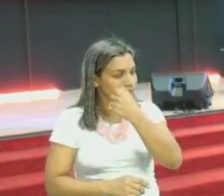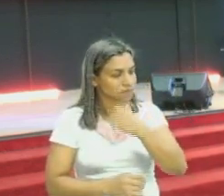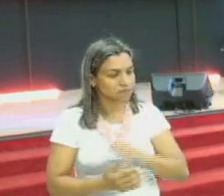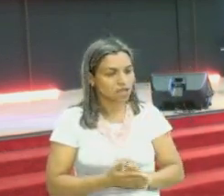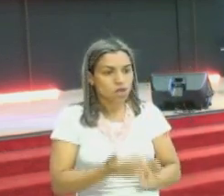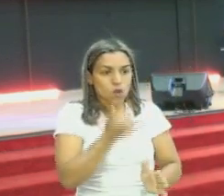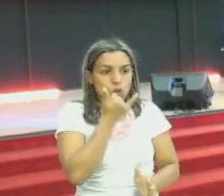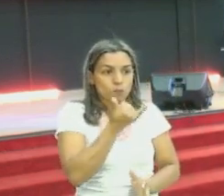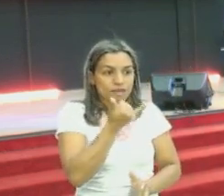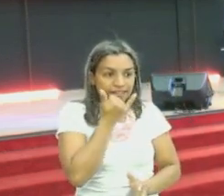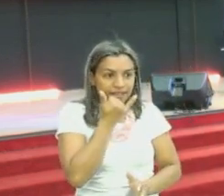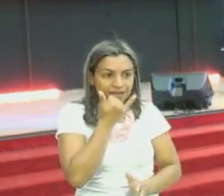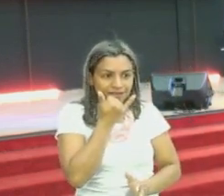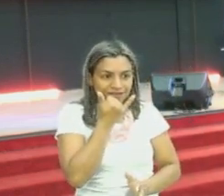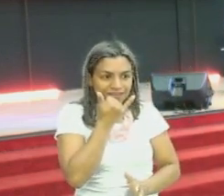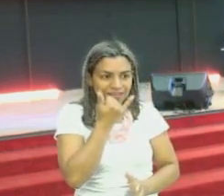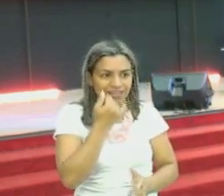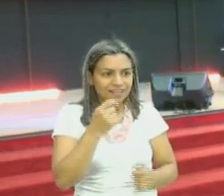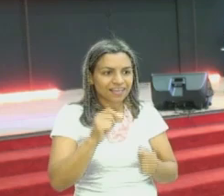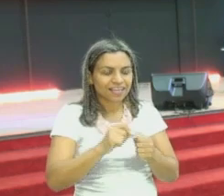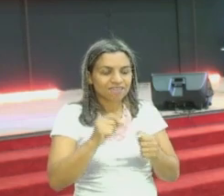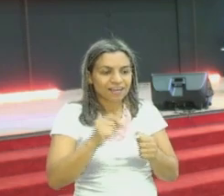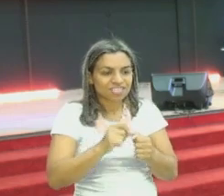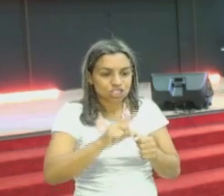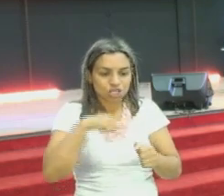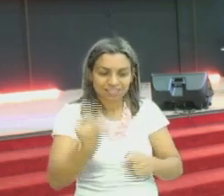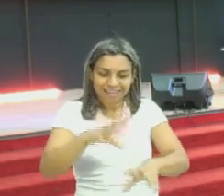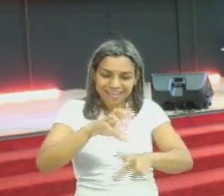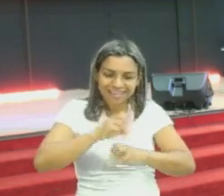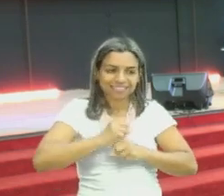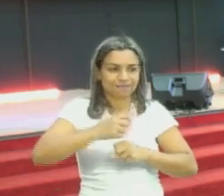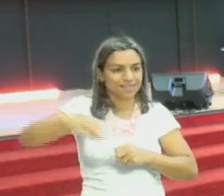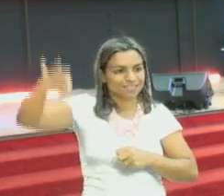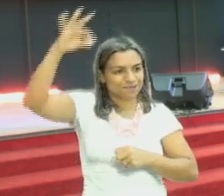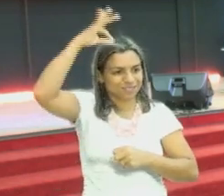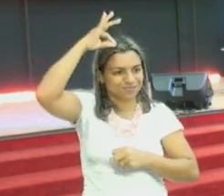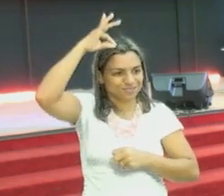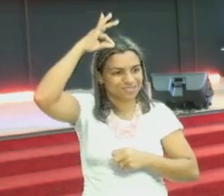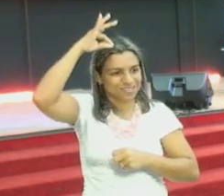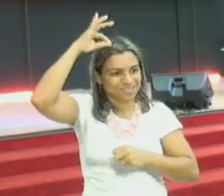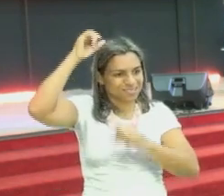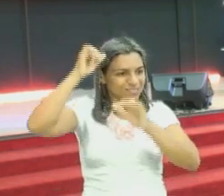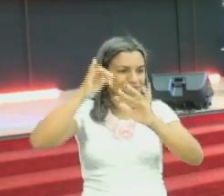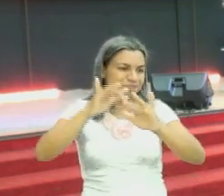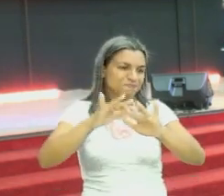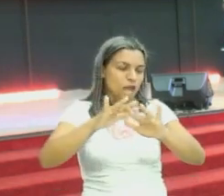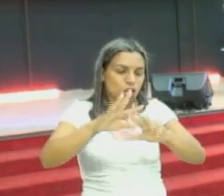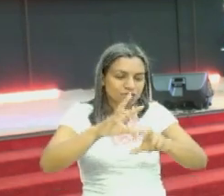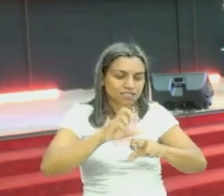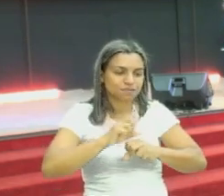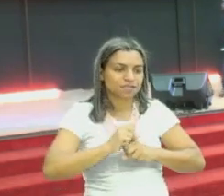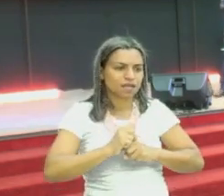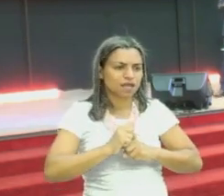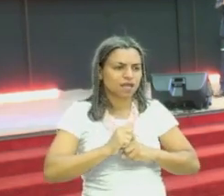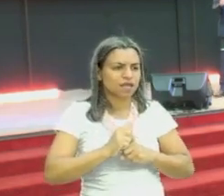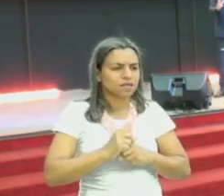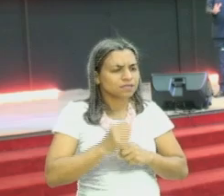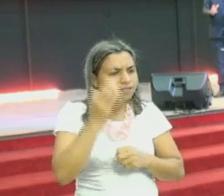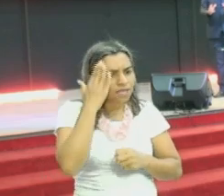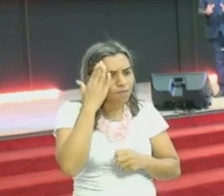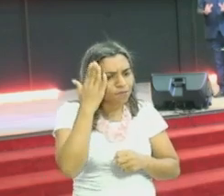O perdão destrava as bênçãos espirituais. Sabe por que muitas pessoas não